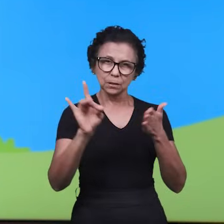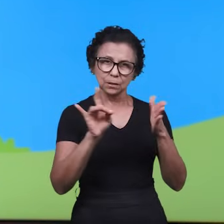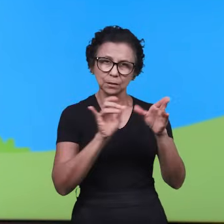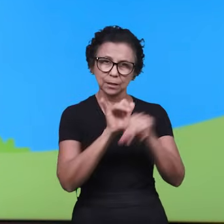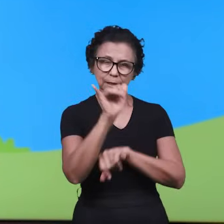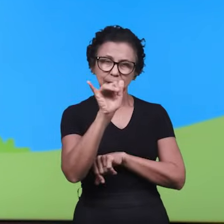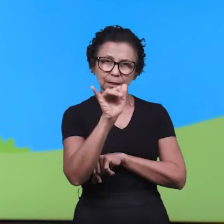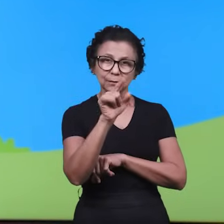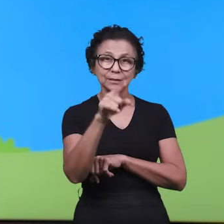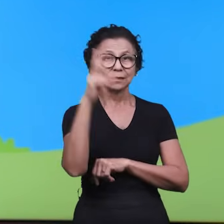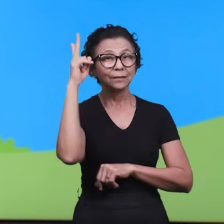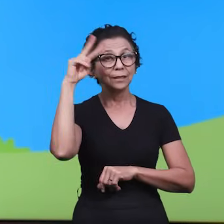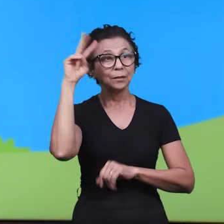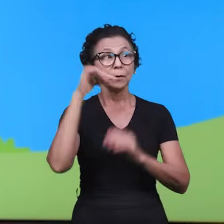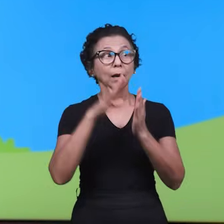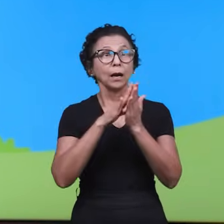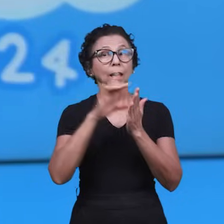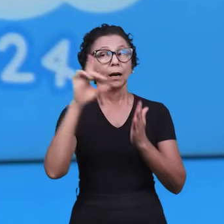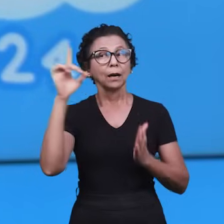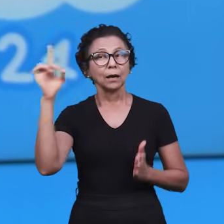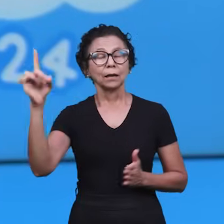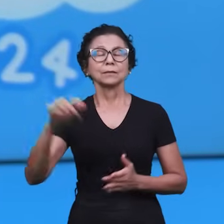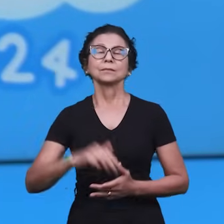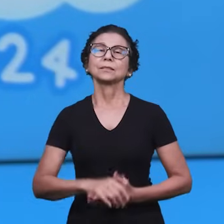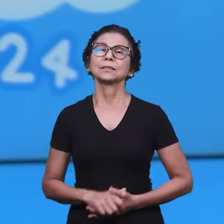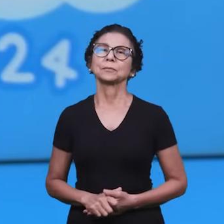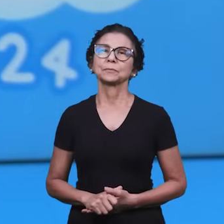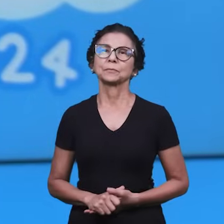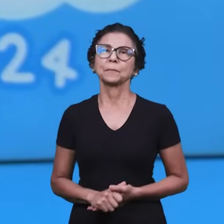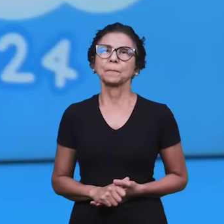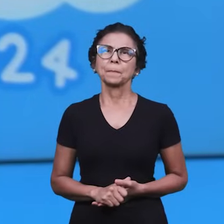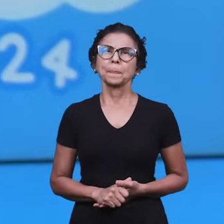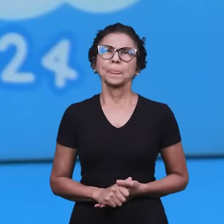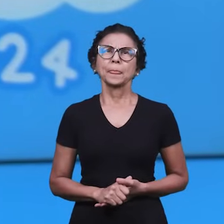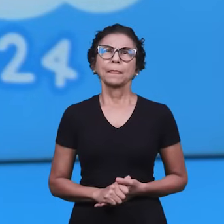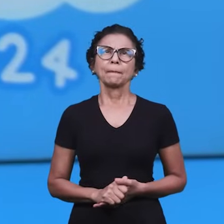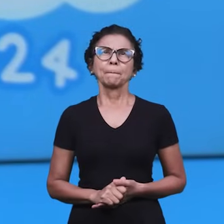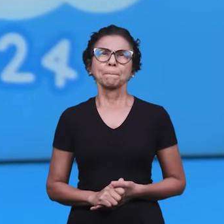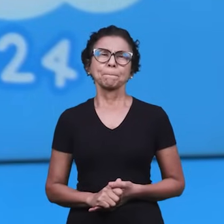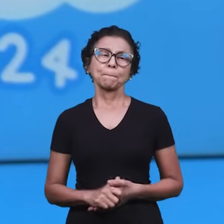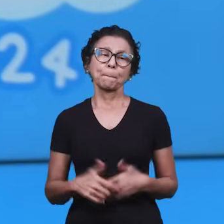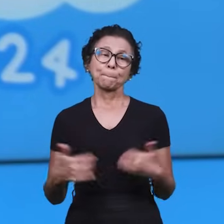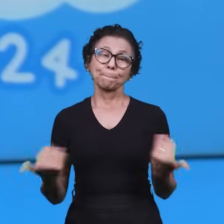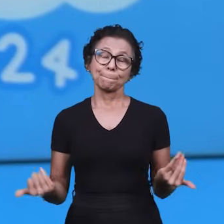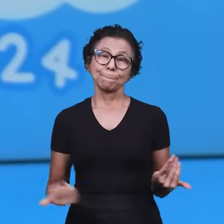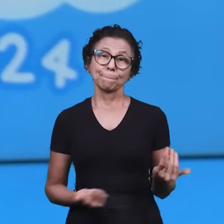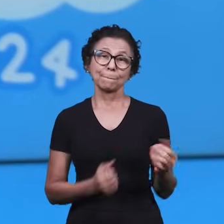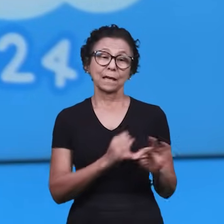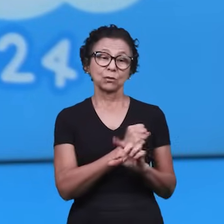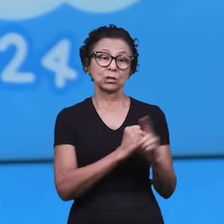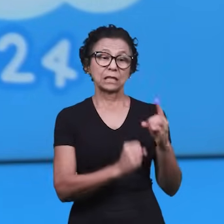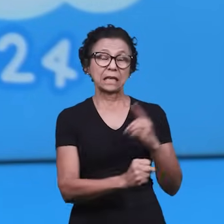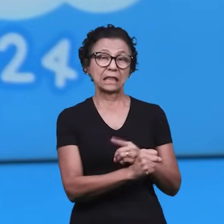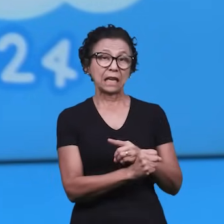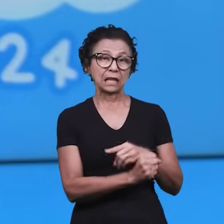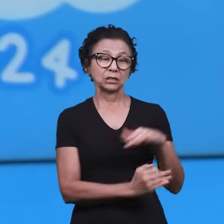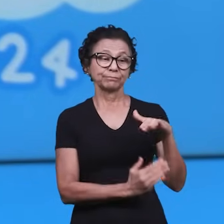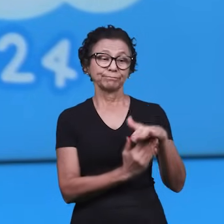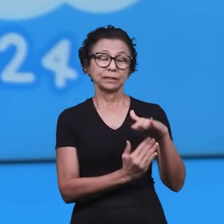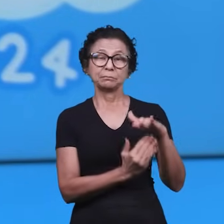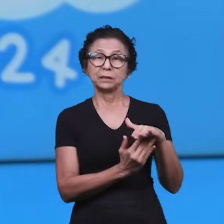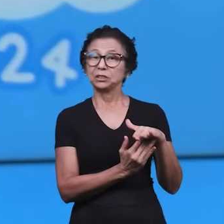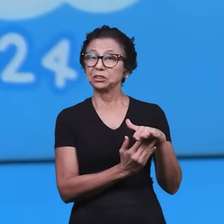nos enganar. Hoje em dia, muitas pessoas vivem sem limite nenhum,